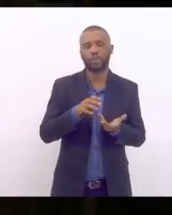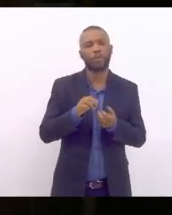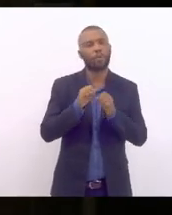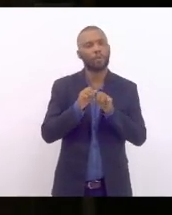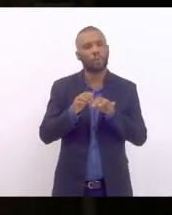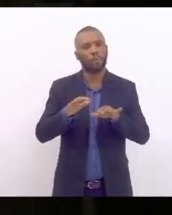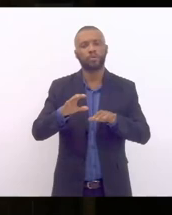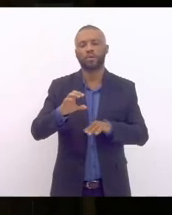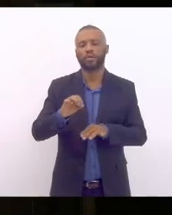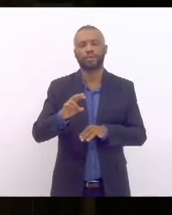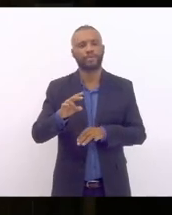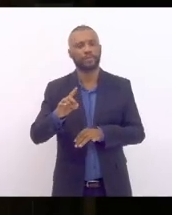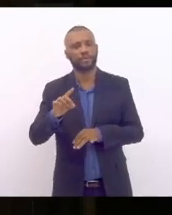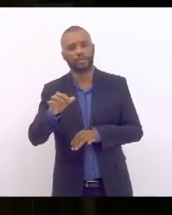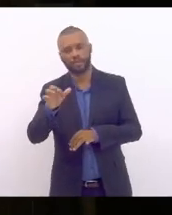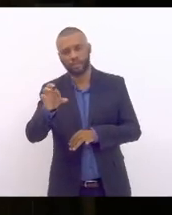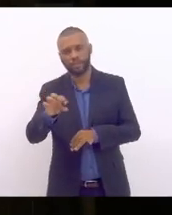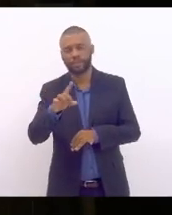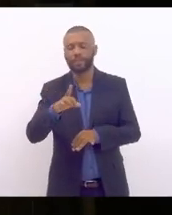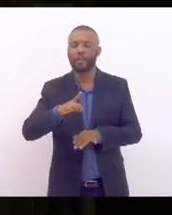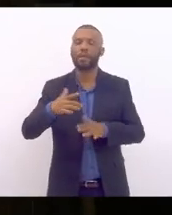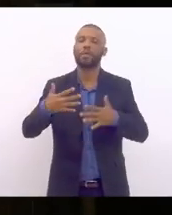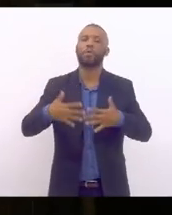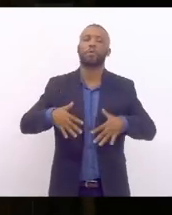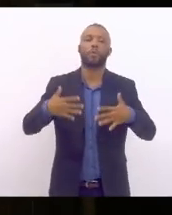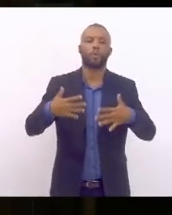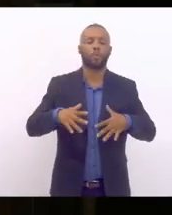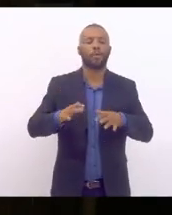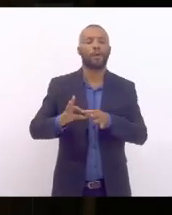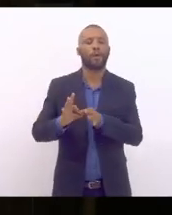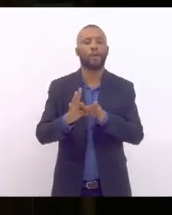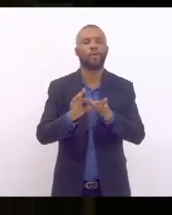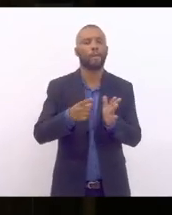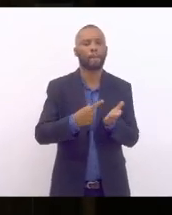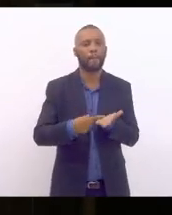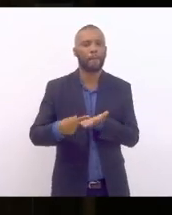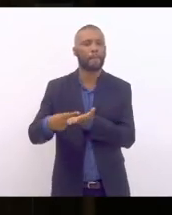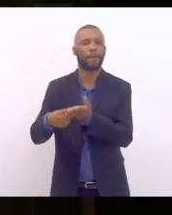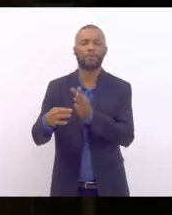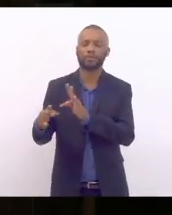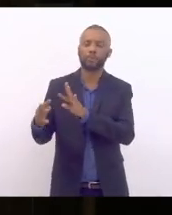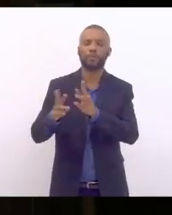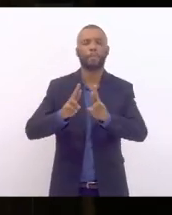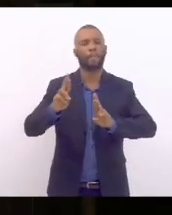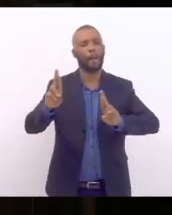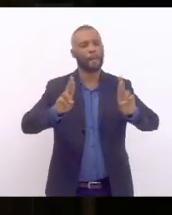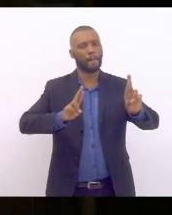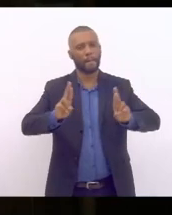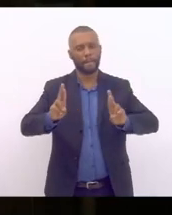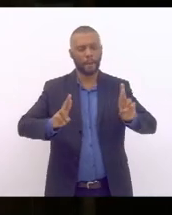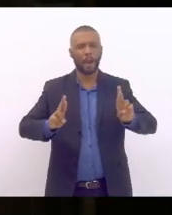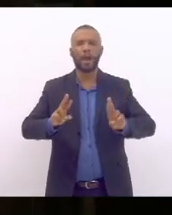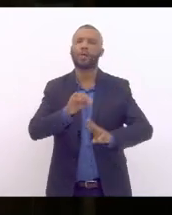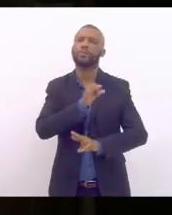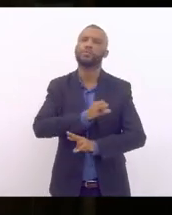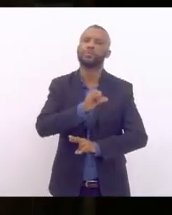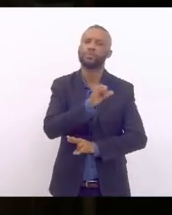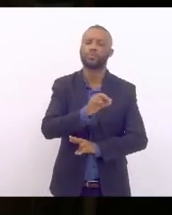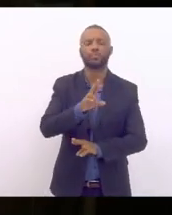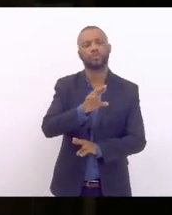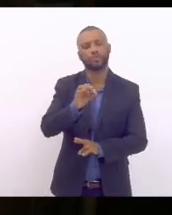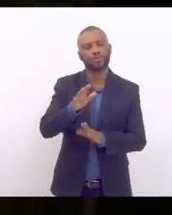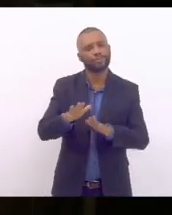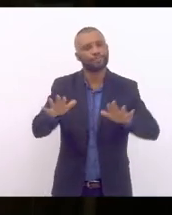2019 nós tivemos uma grande união entre todos os leitores do Rio de Janeiro